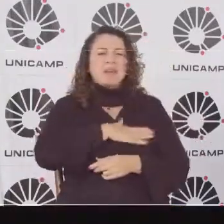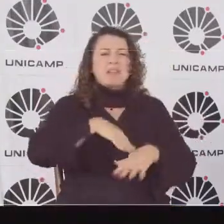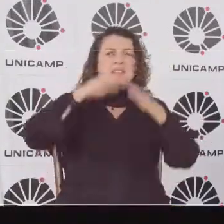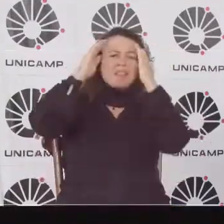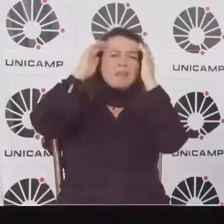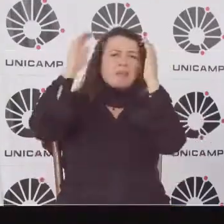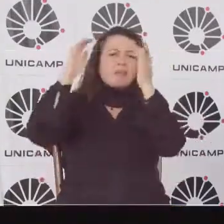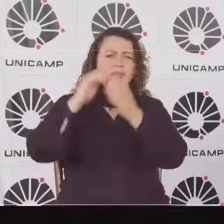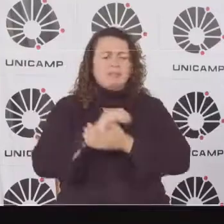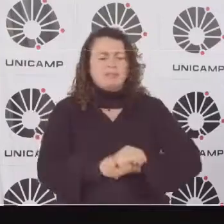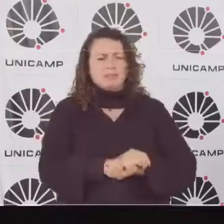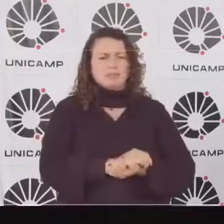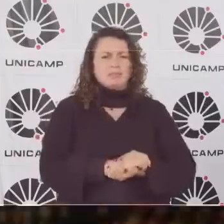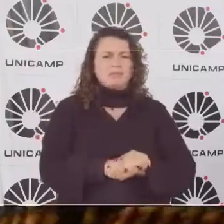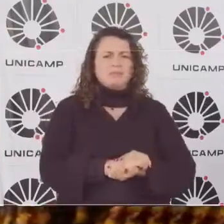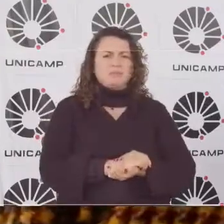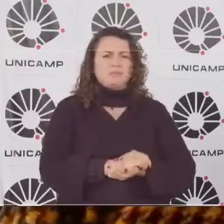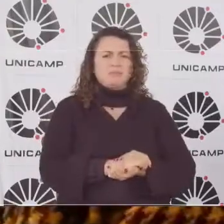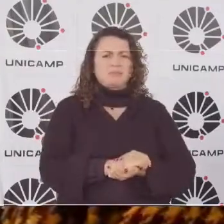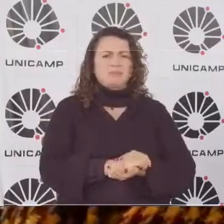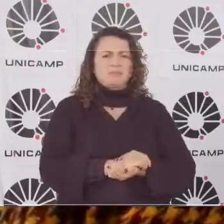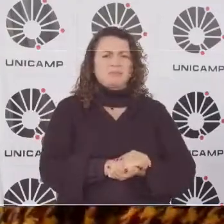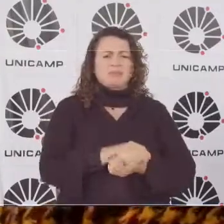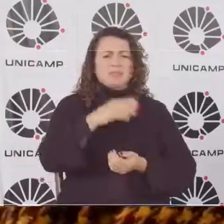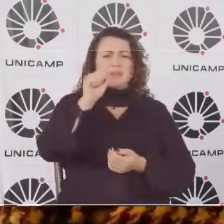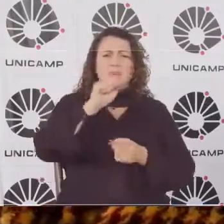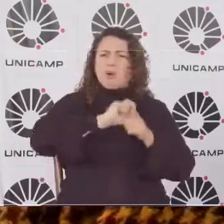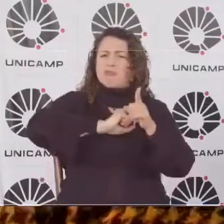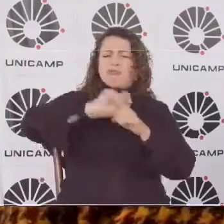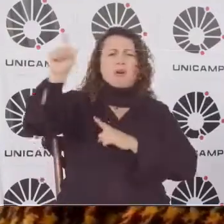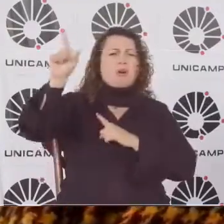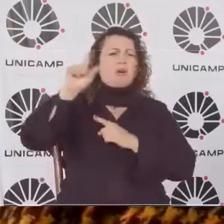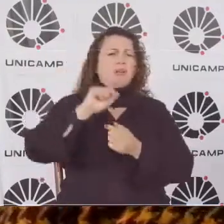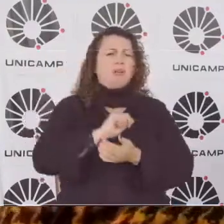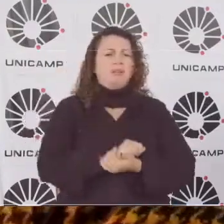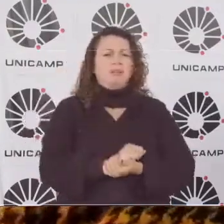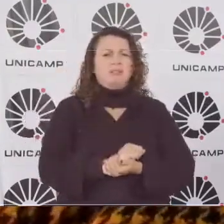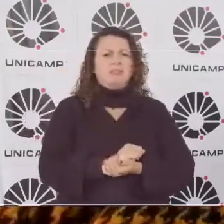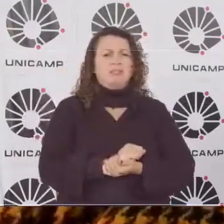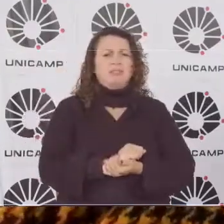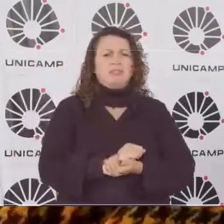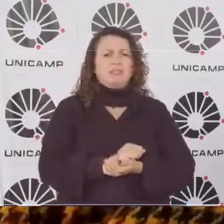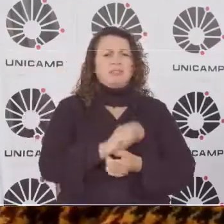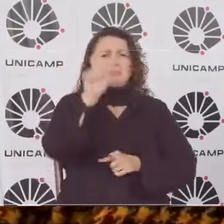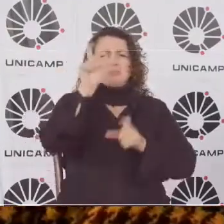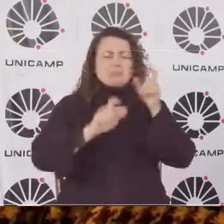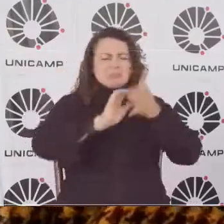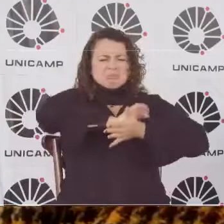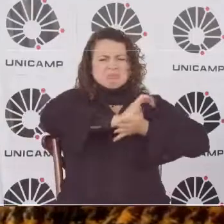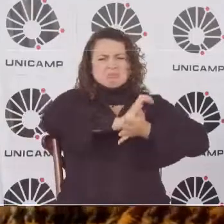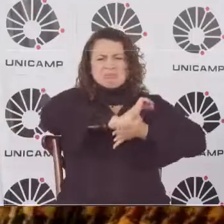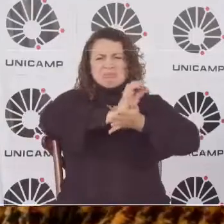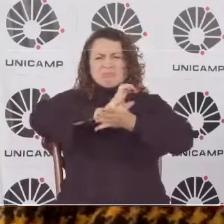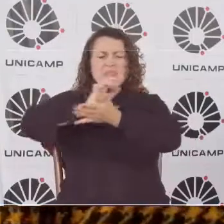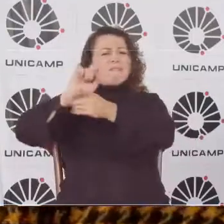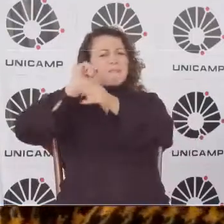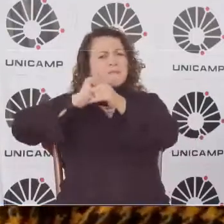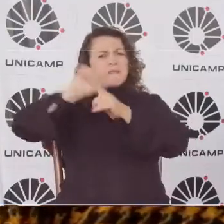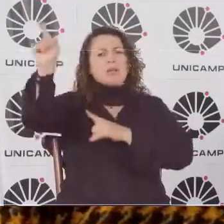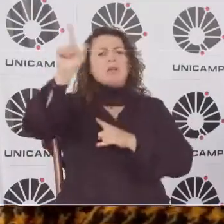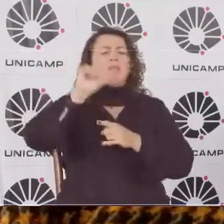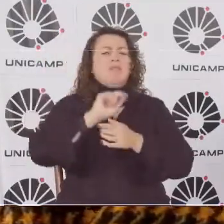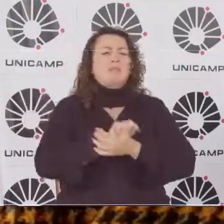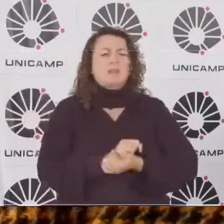cumprir essas ordens fora o mal fóruns predadores das instituições